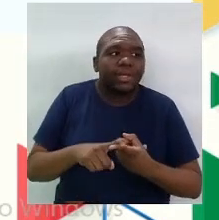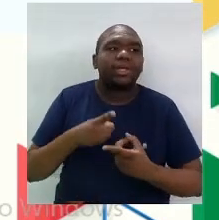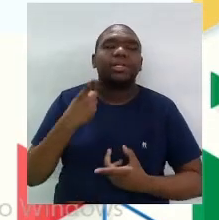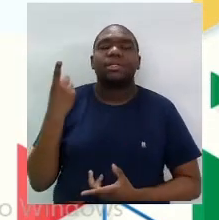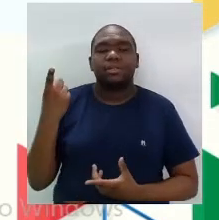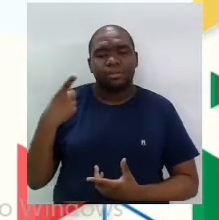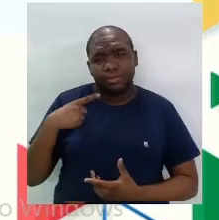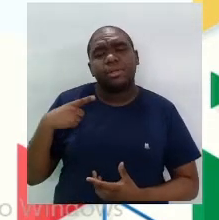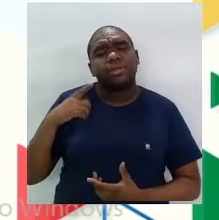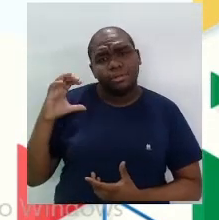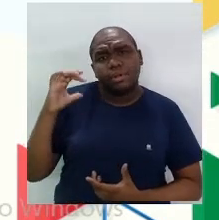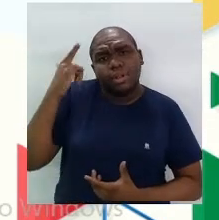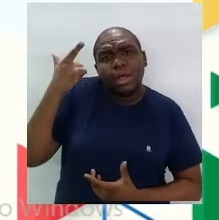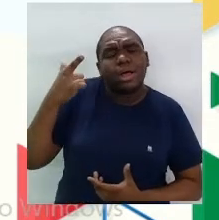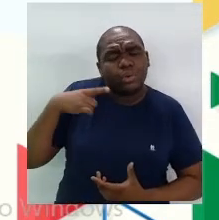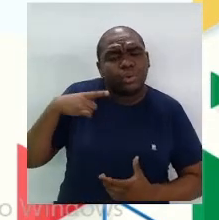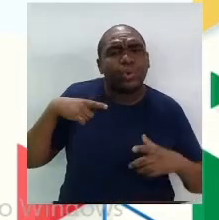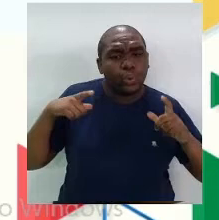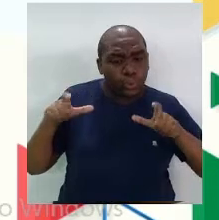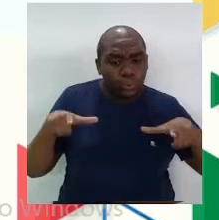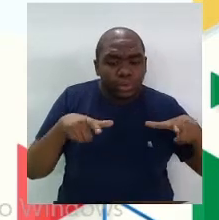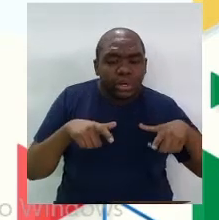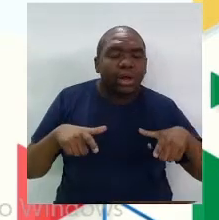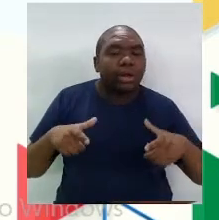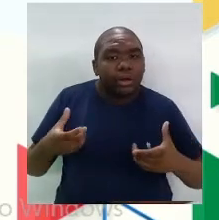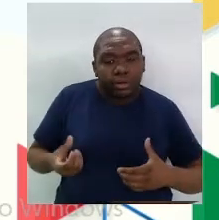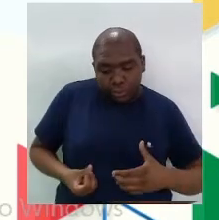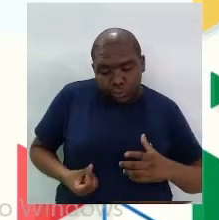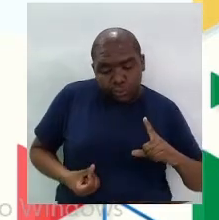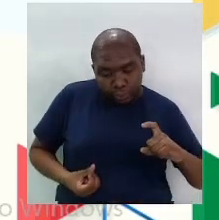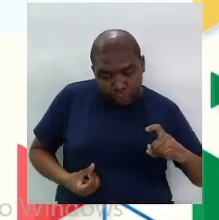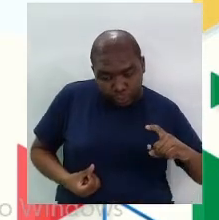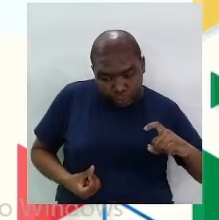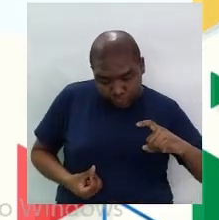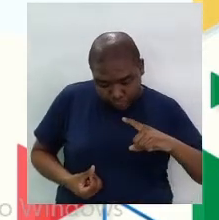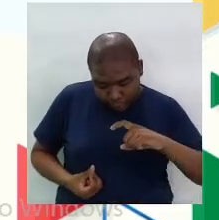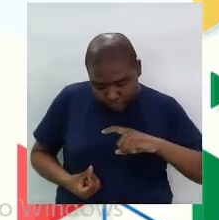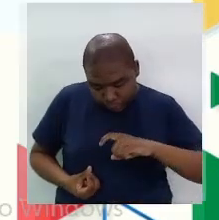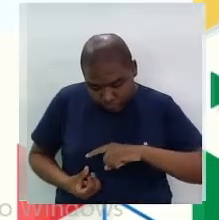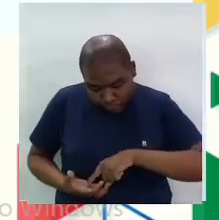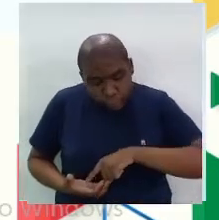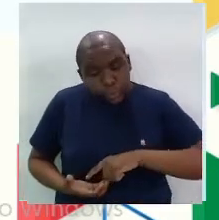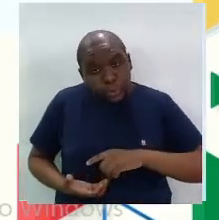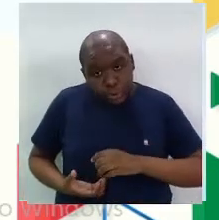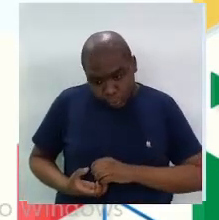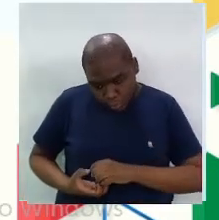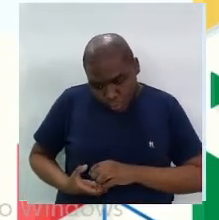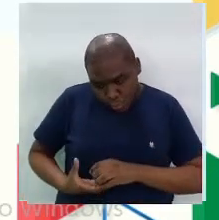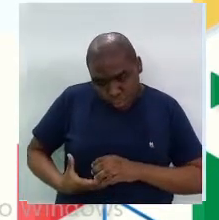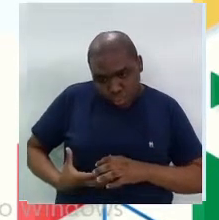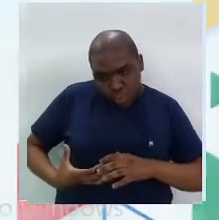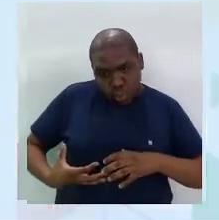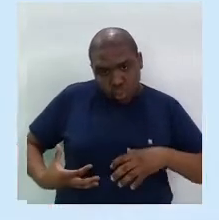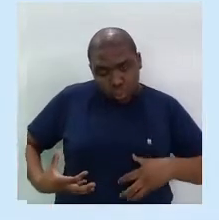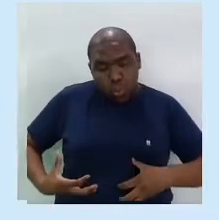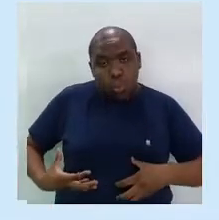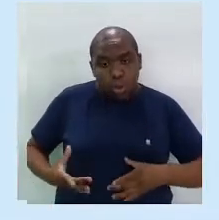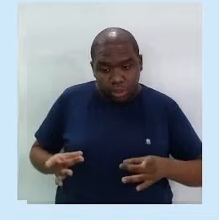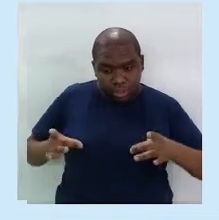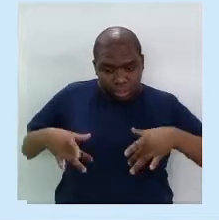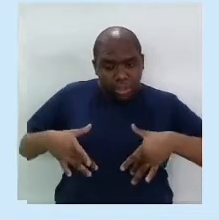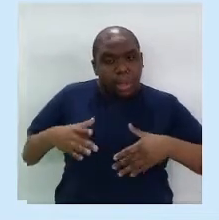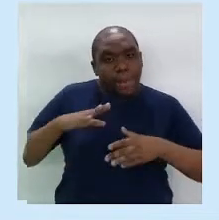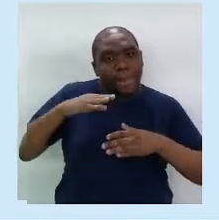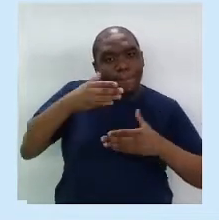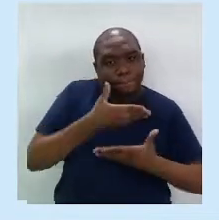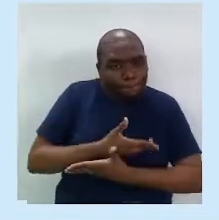é também servindo, lógico, de local aí para a fecundação e desenvolvimento do bebê, que